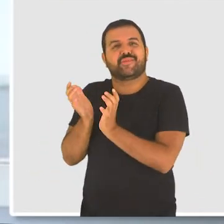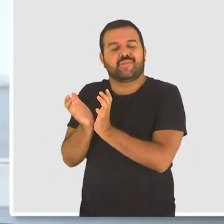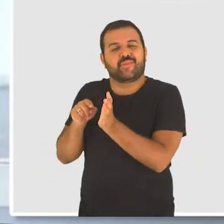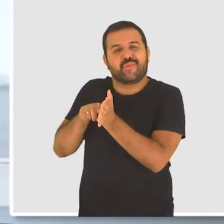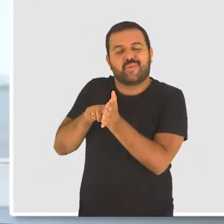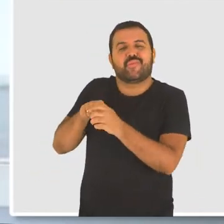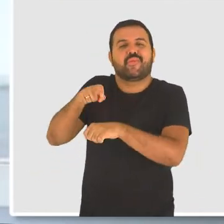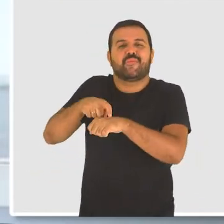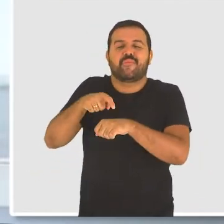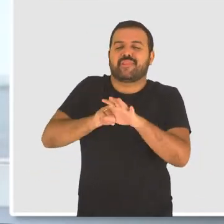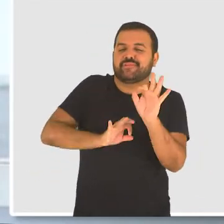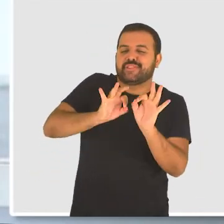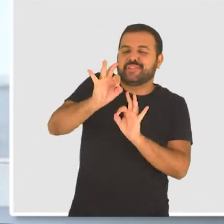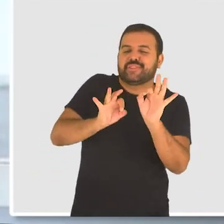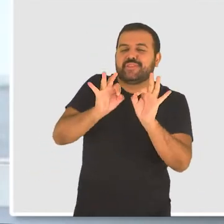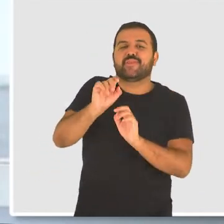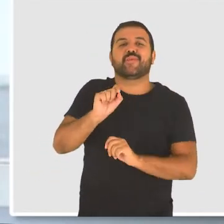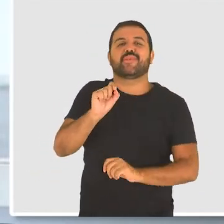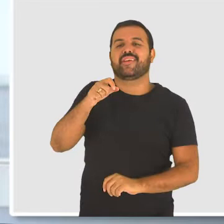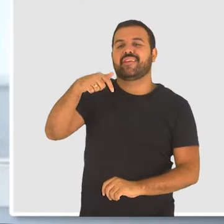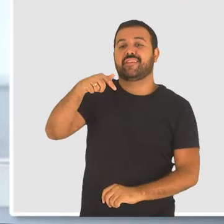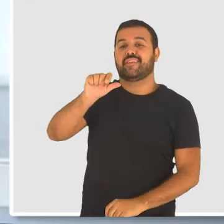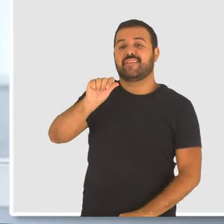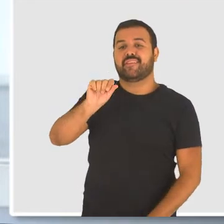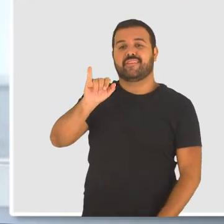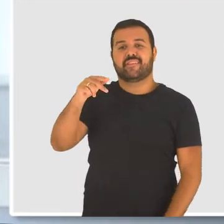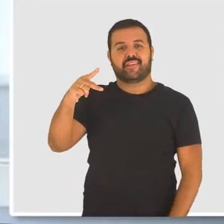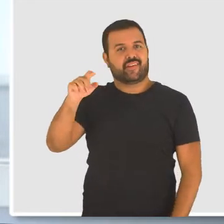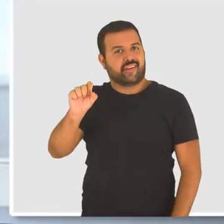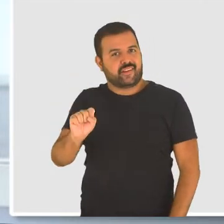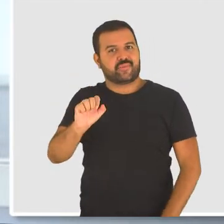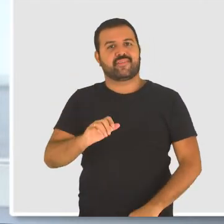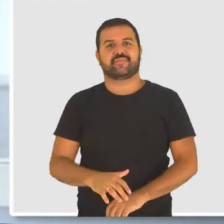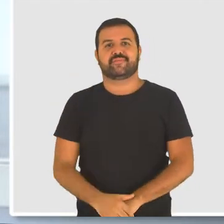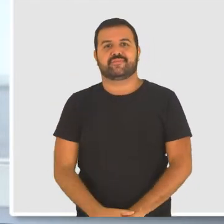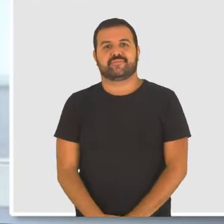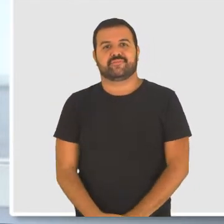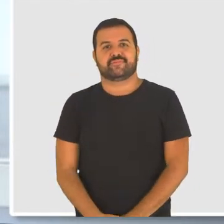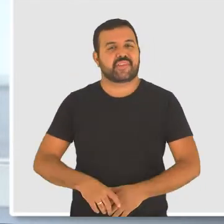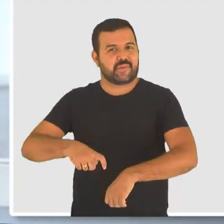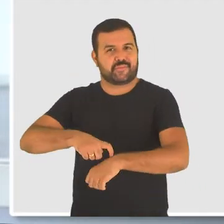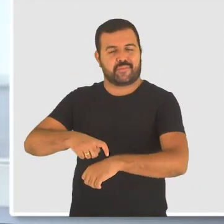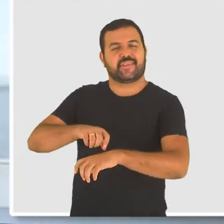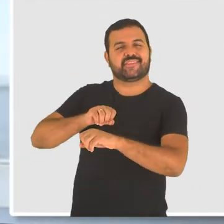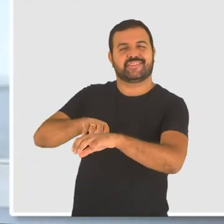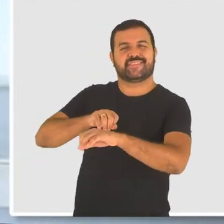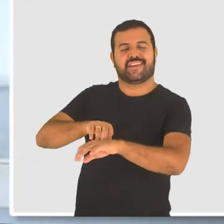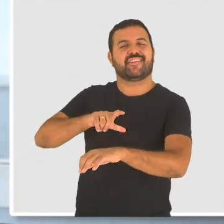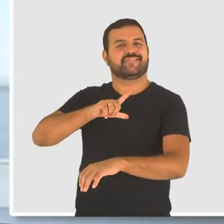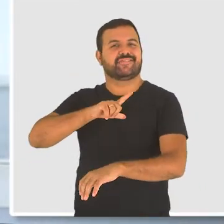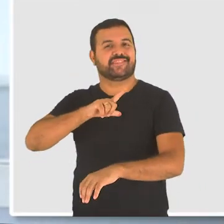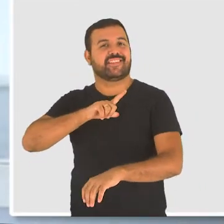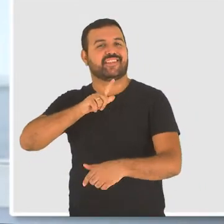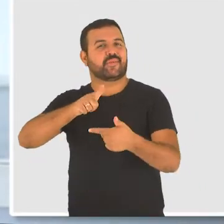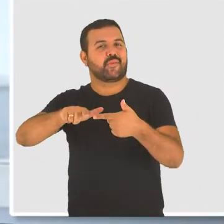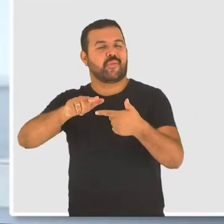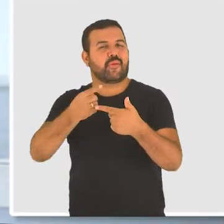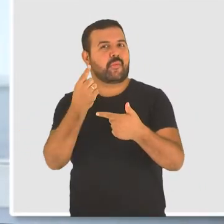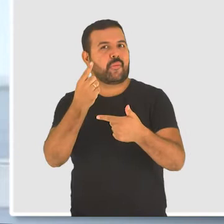E foi essa a intenção do grupo ao construir o CAIPS. Houve um